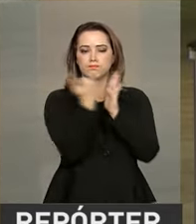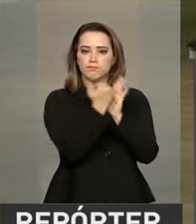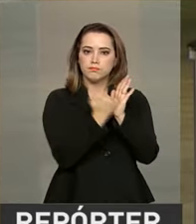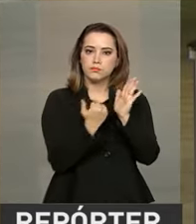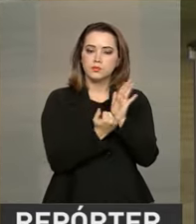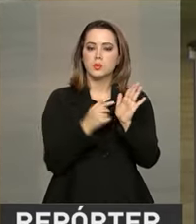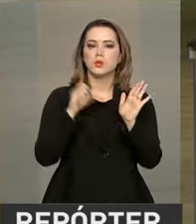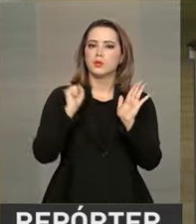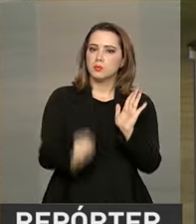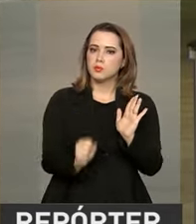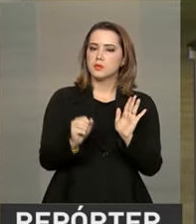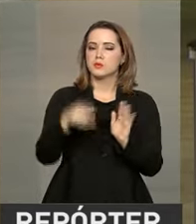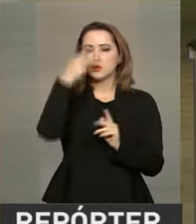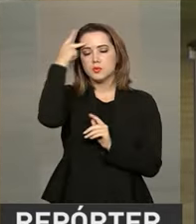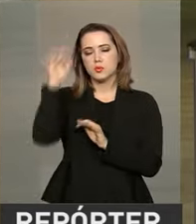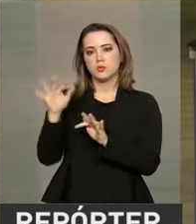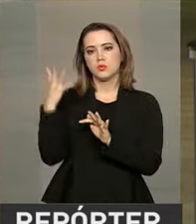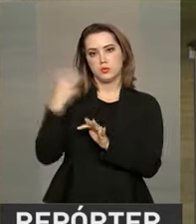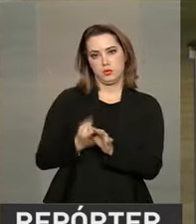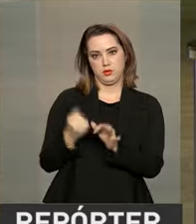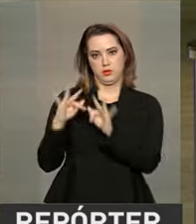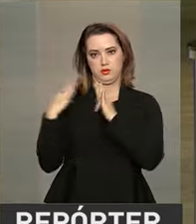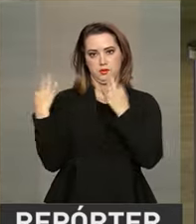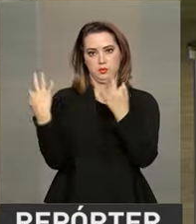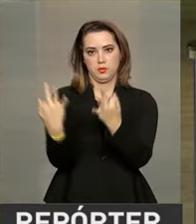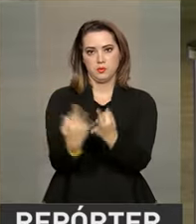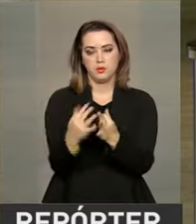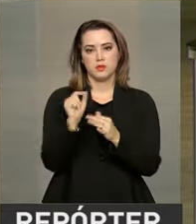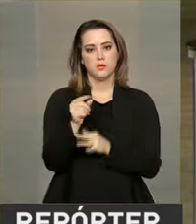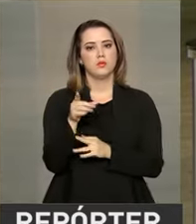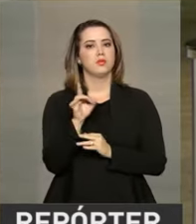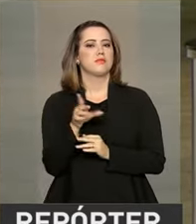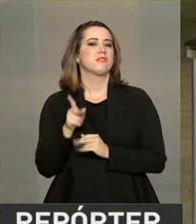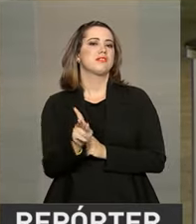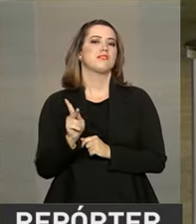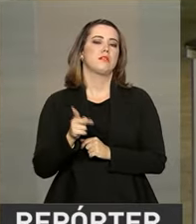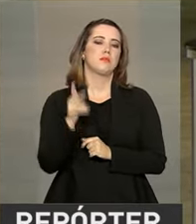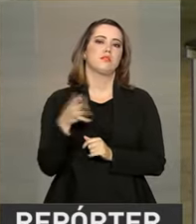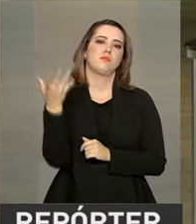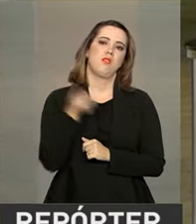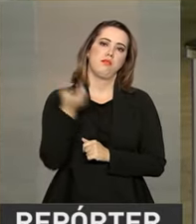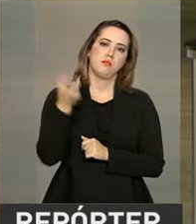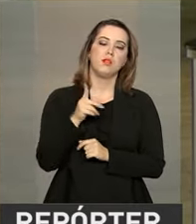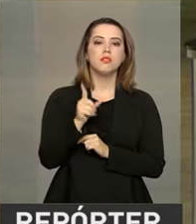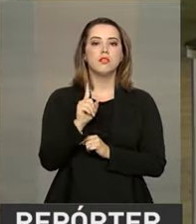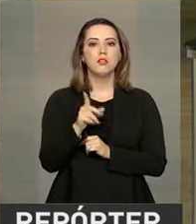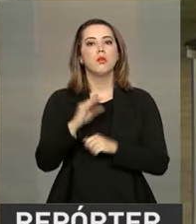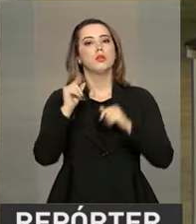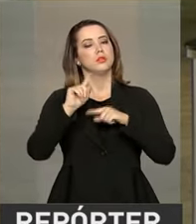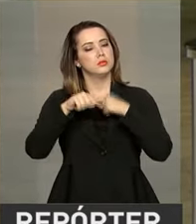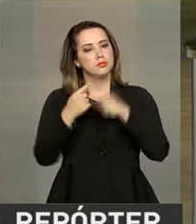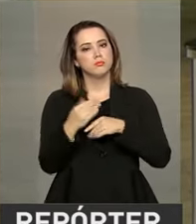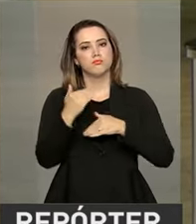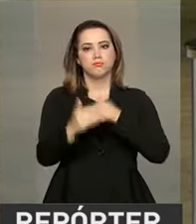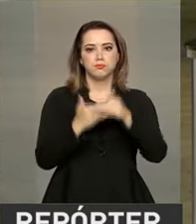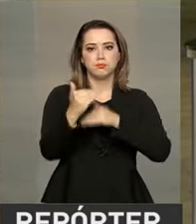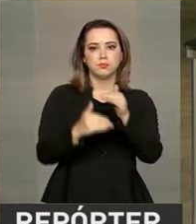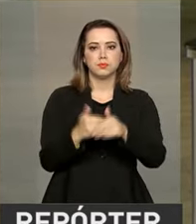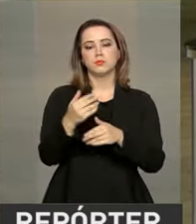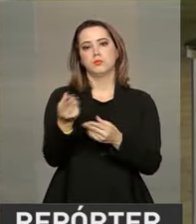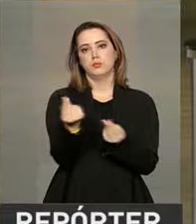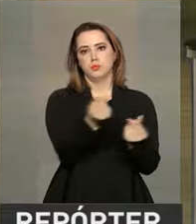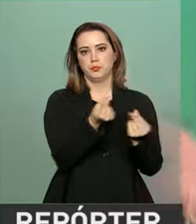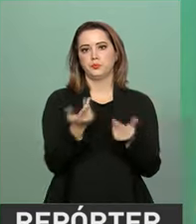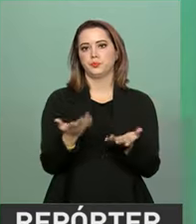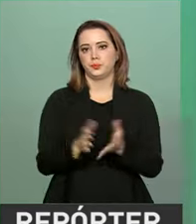que os beneficiários do Bolsa Família não dependam exclusivamente do programa, mas também possam progredir